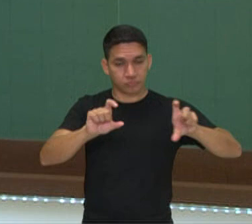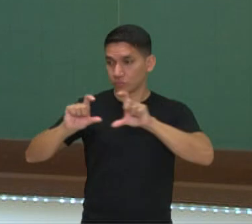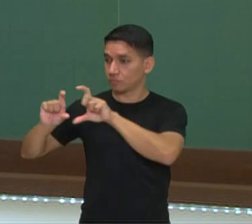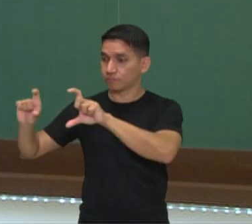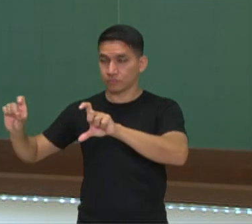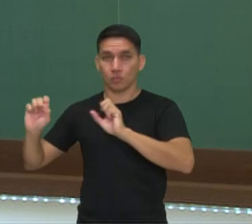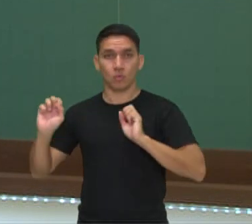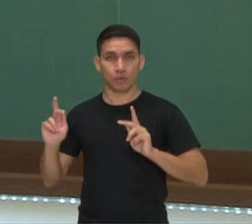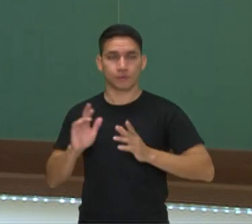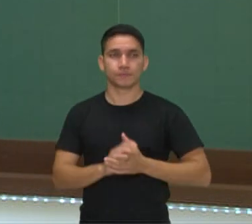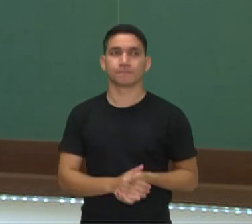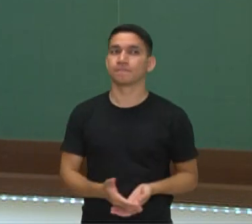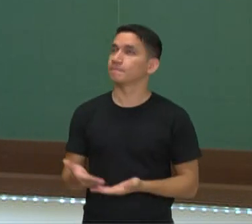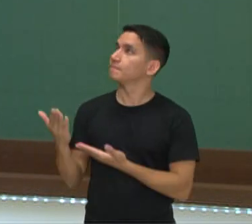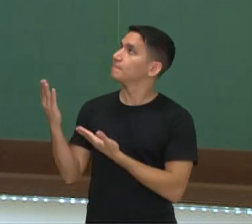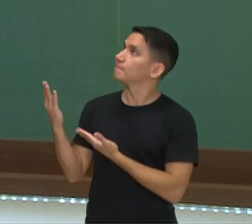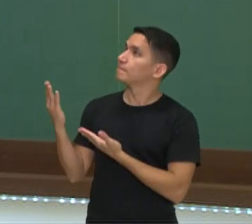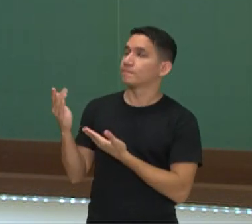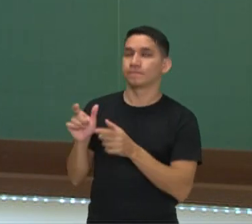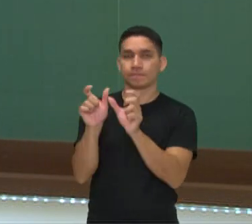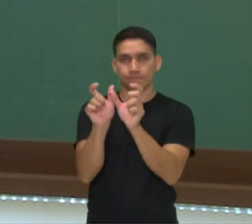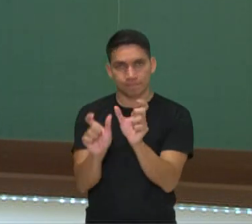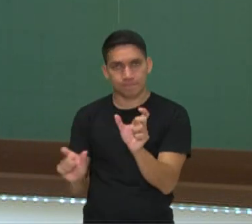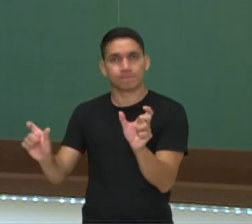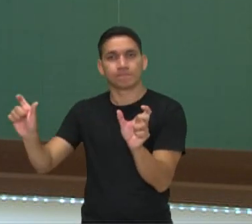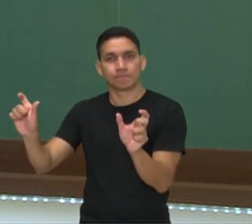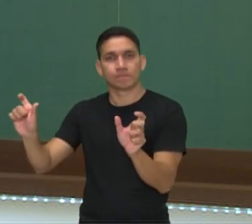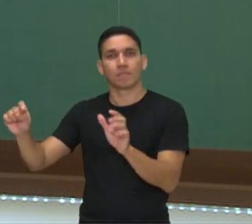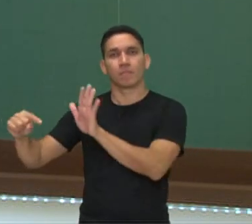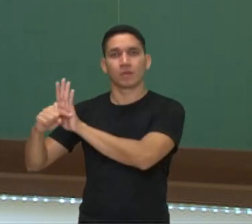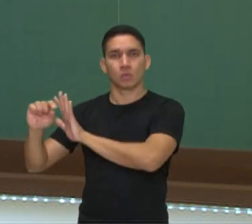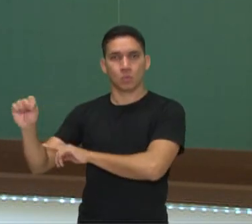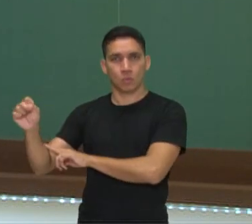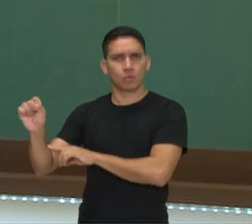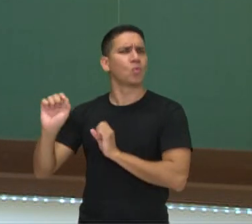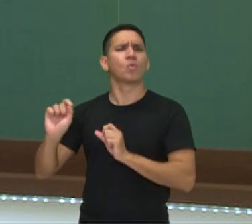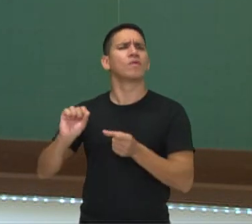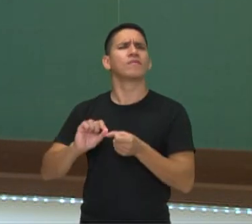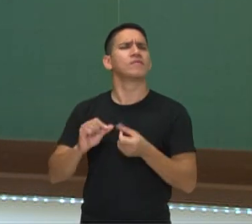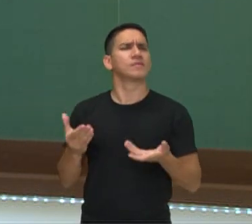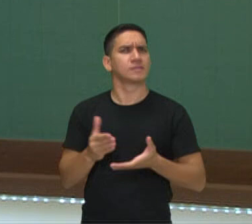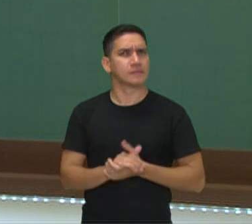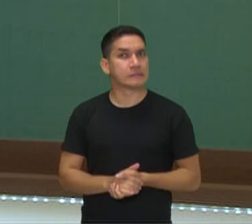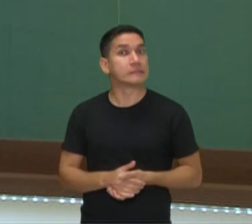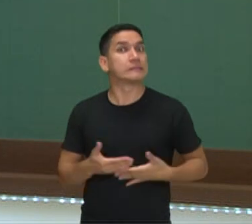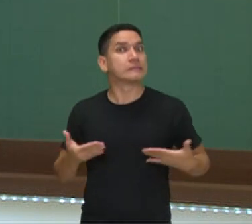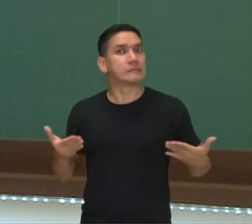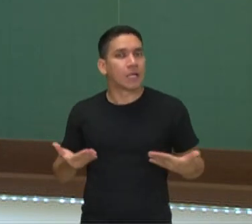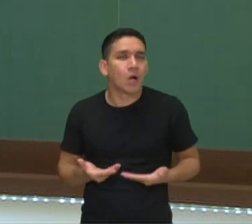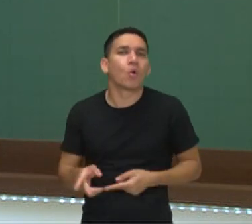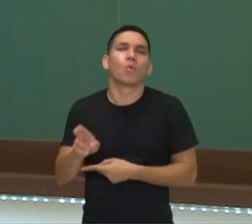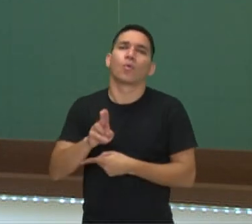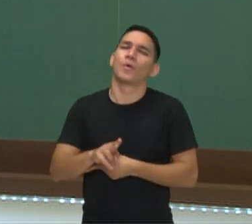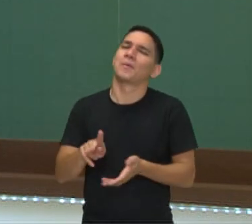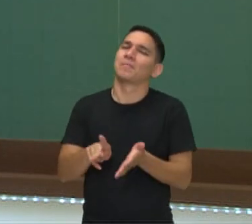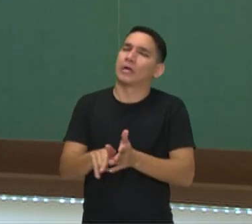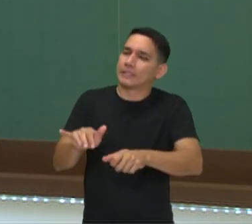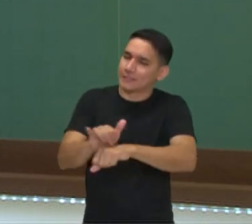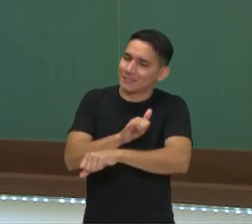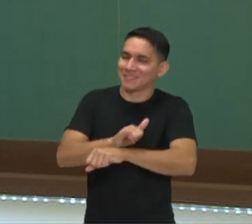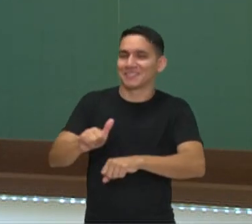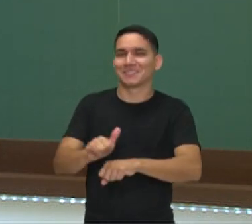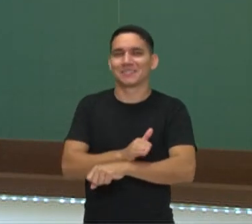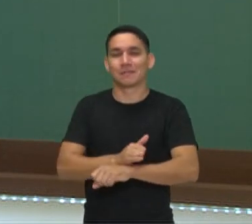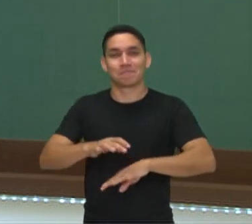Então, olha lá, ó, passei ele para o outro lado. E agora, o que eu vou fazer? é agora que a gente usa a artimanha